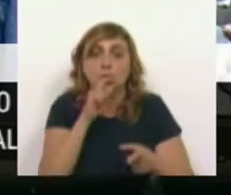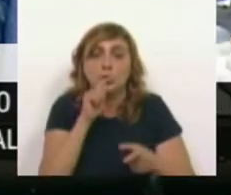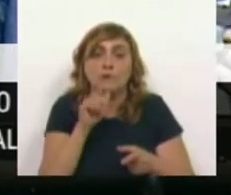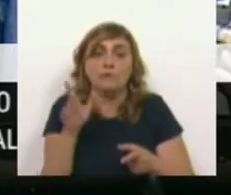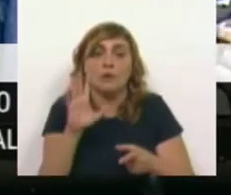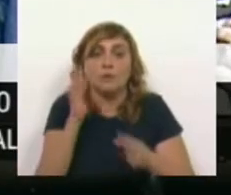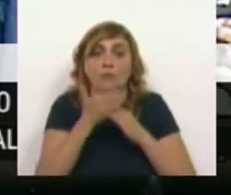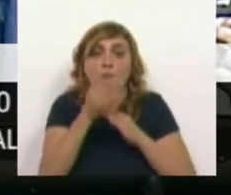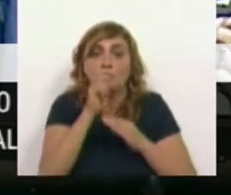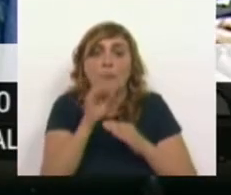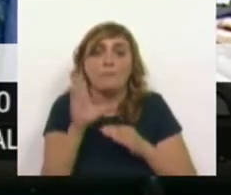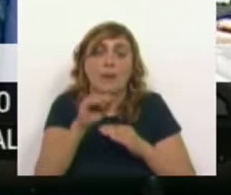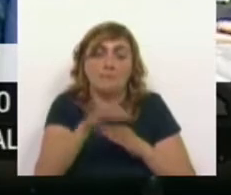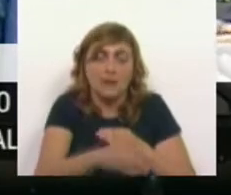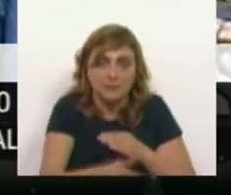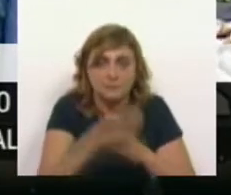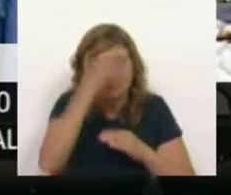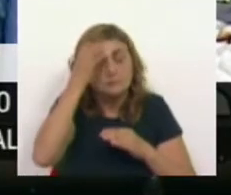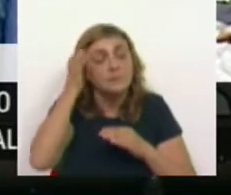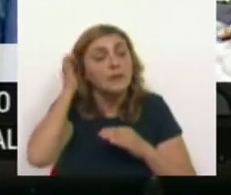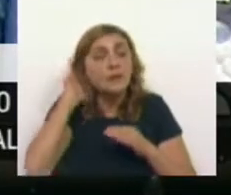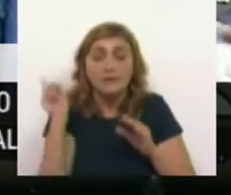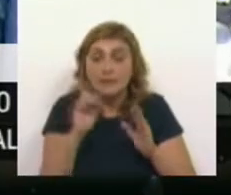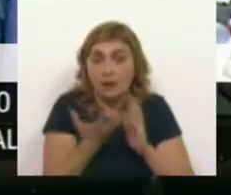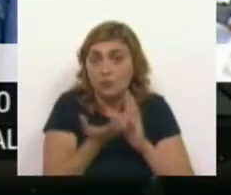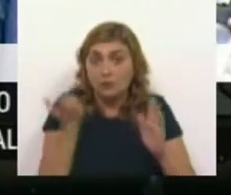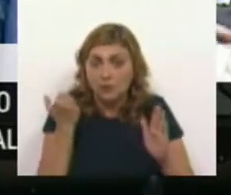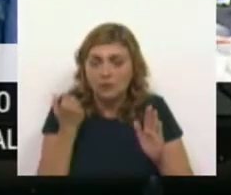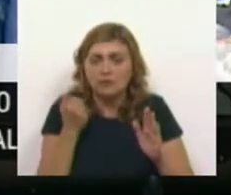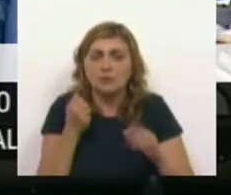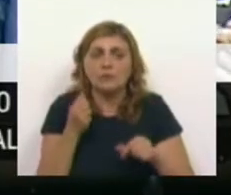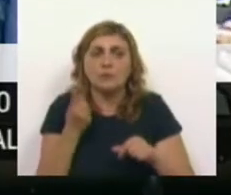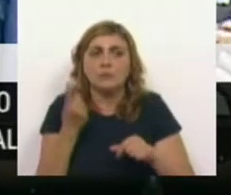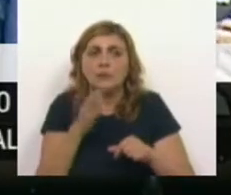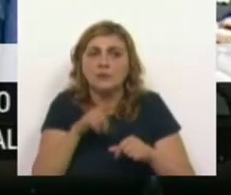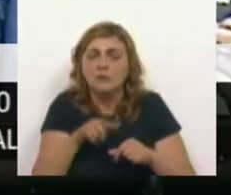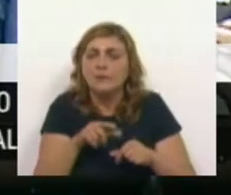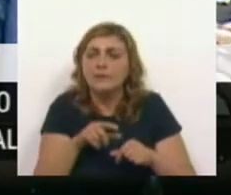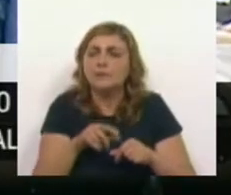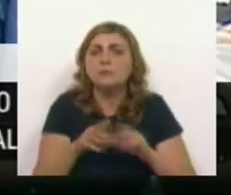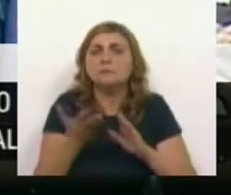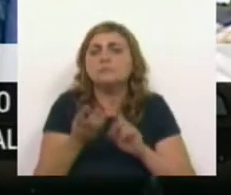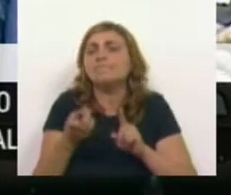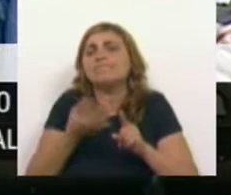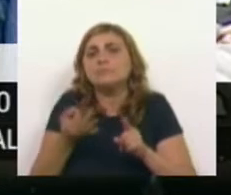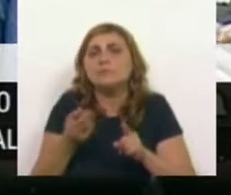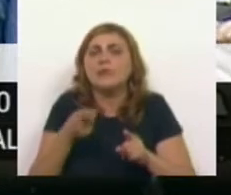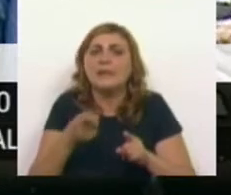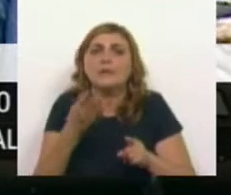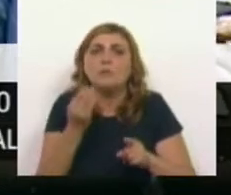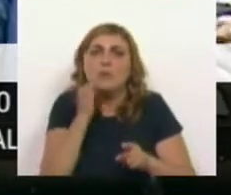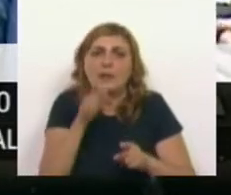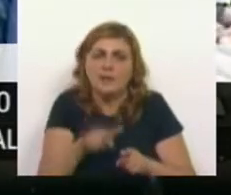aconteceram no futuro cada vez mais, não tirar nenhum tipo de consequência é que seria realmente